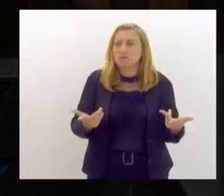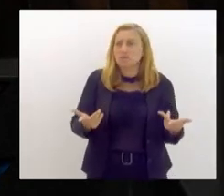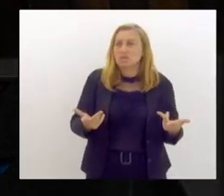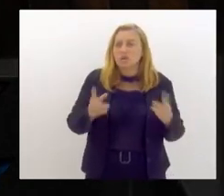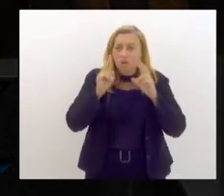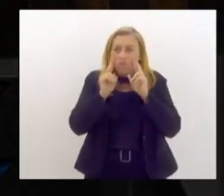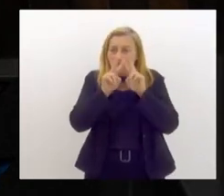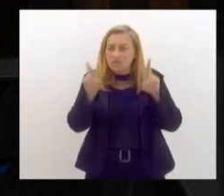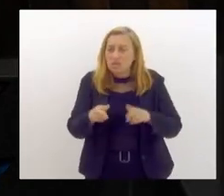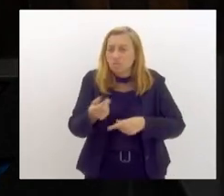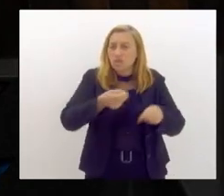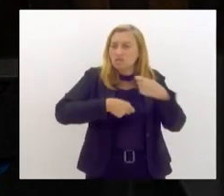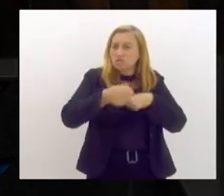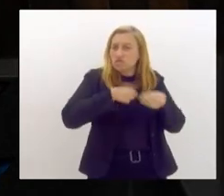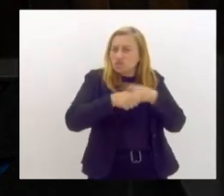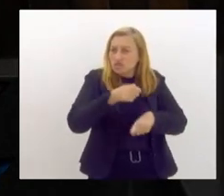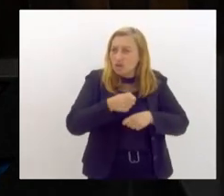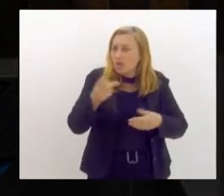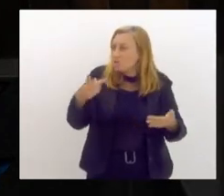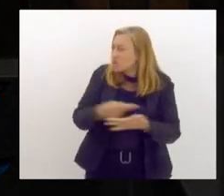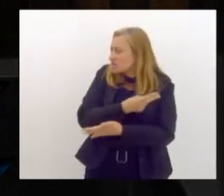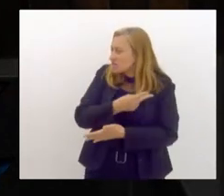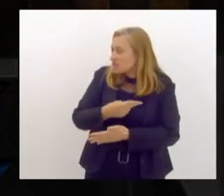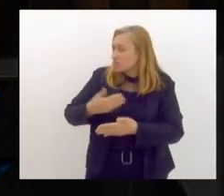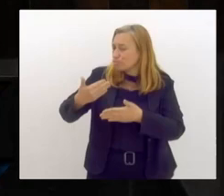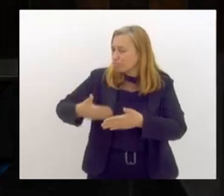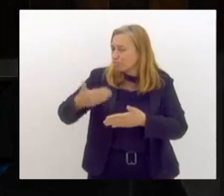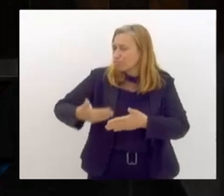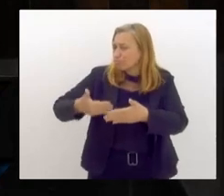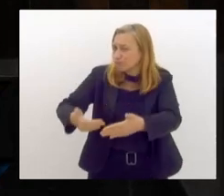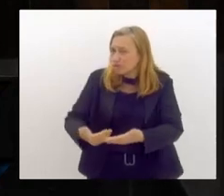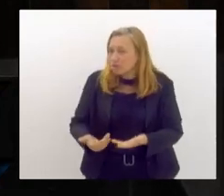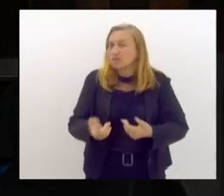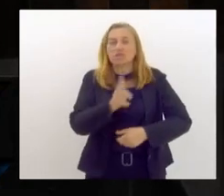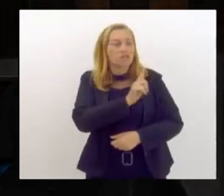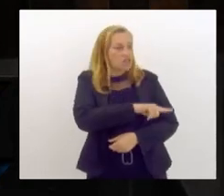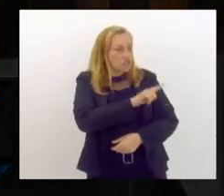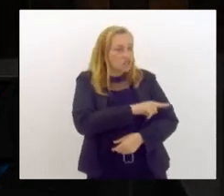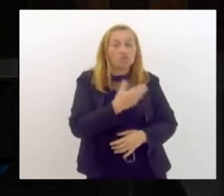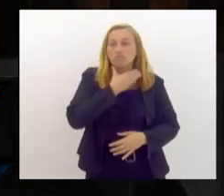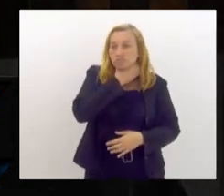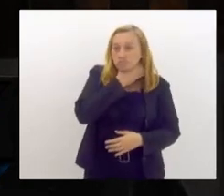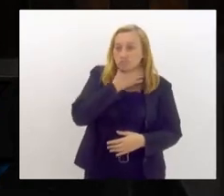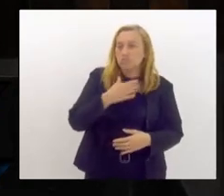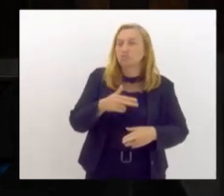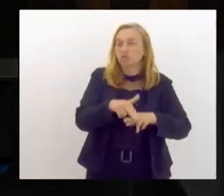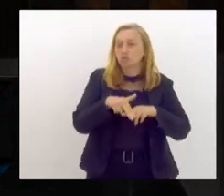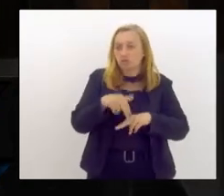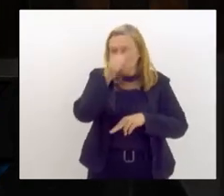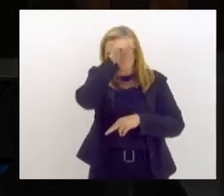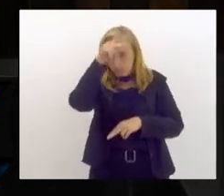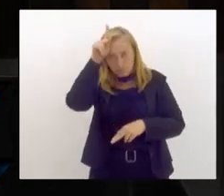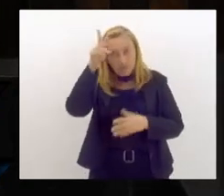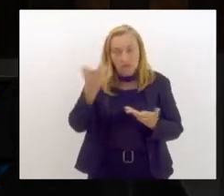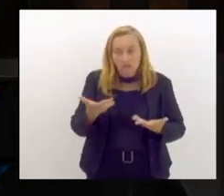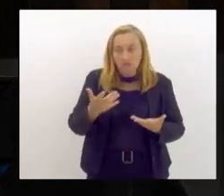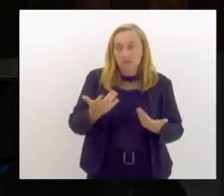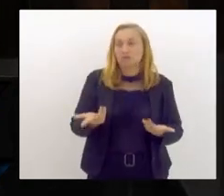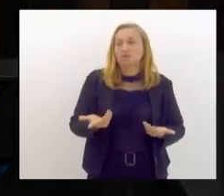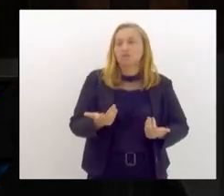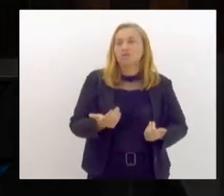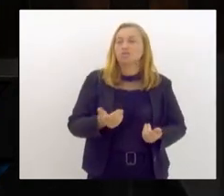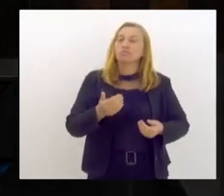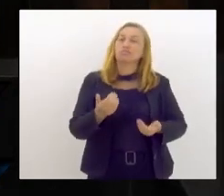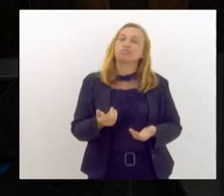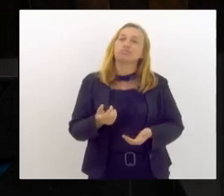ponto de vista administrativo, que foram acontecendo gradativamente na gestão da crise por parte do prefeito, inclusive com o aporte